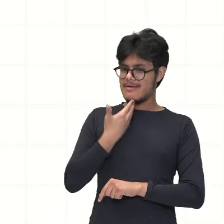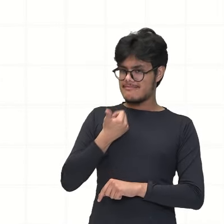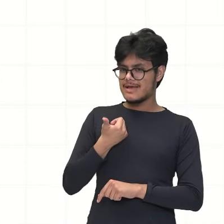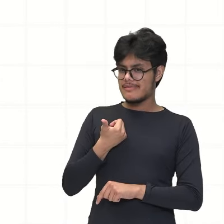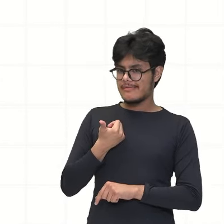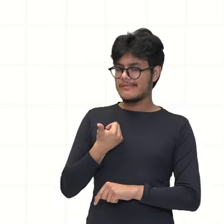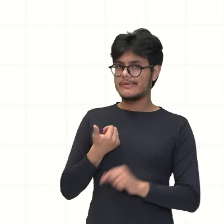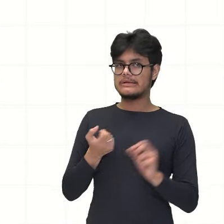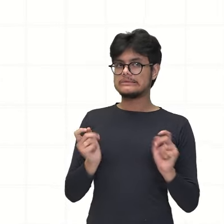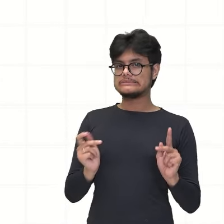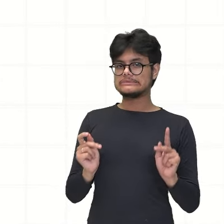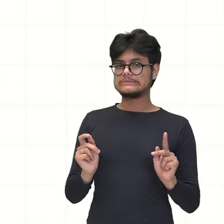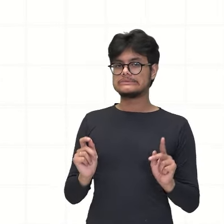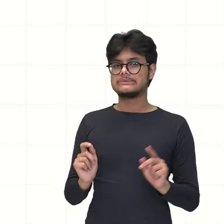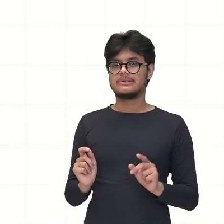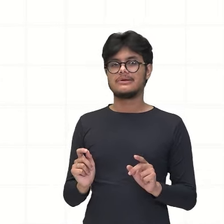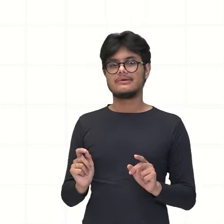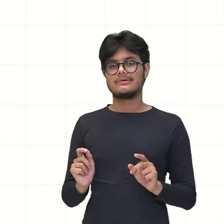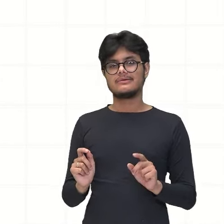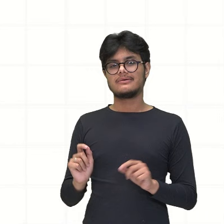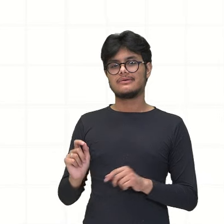seria a